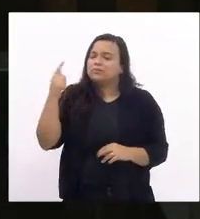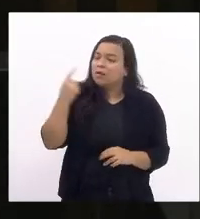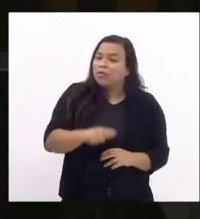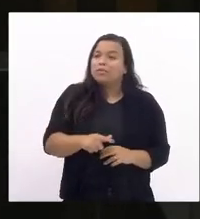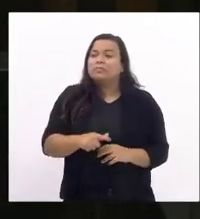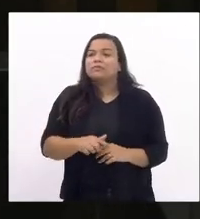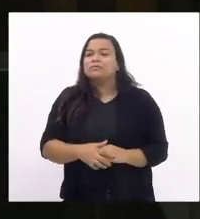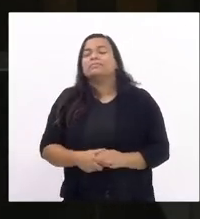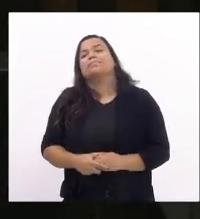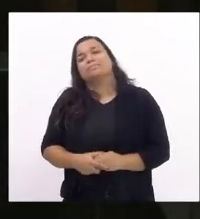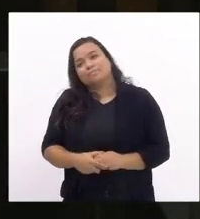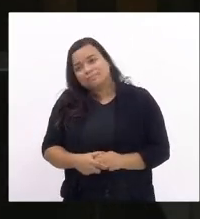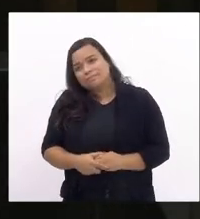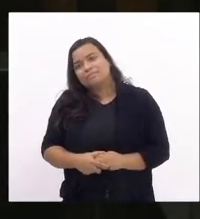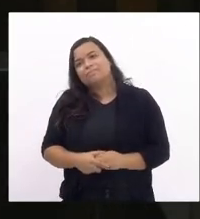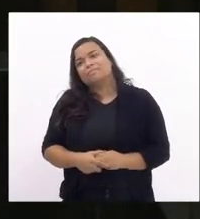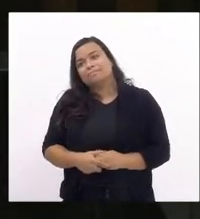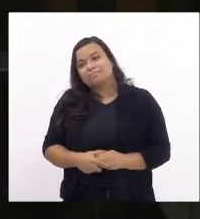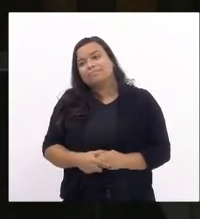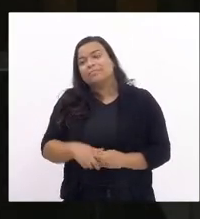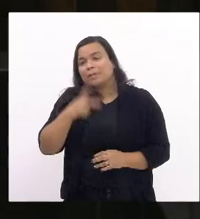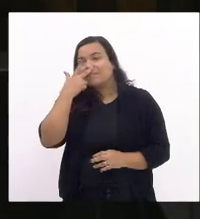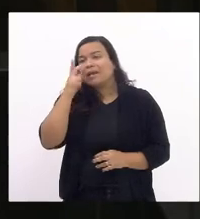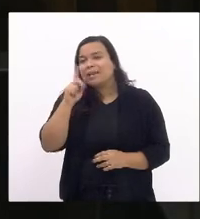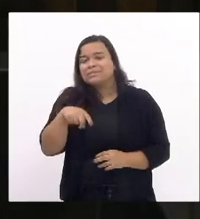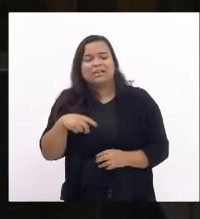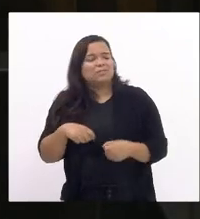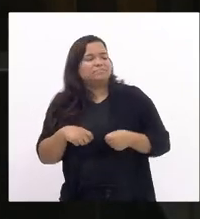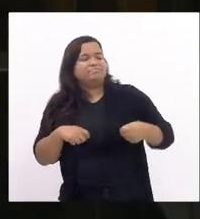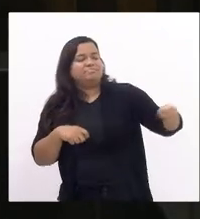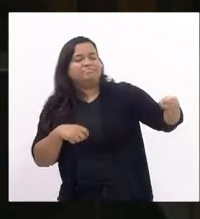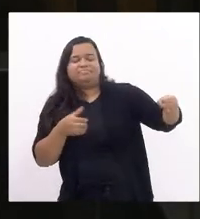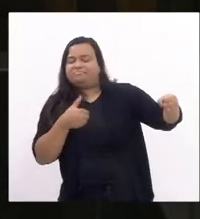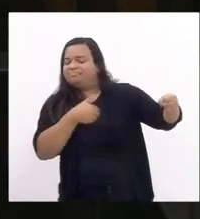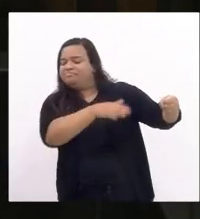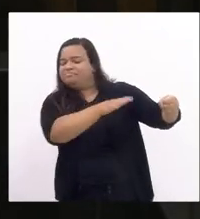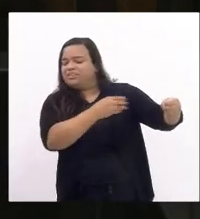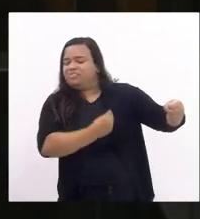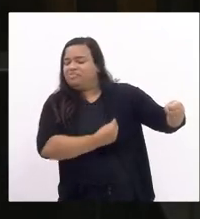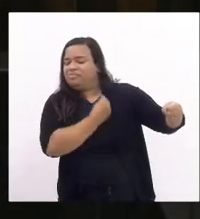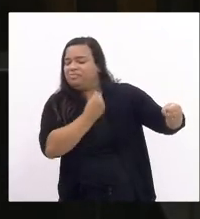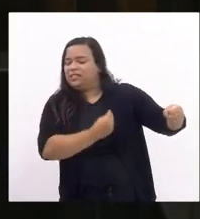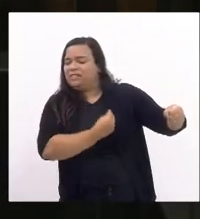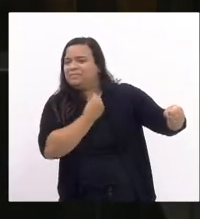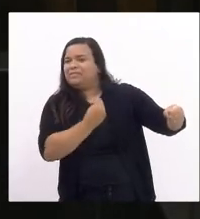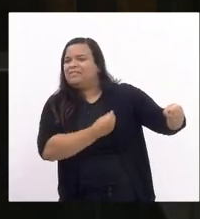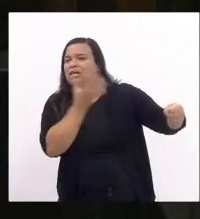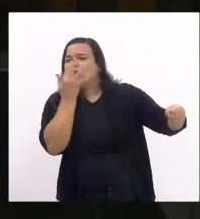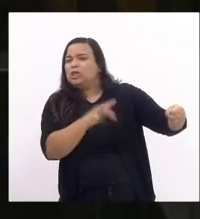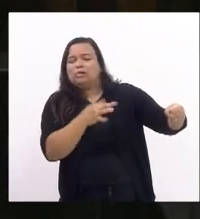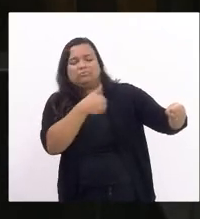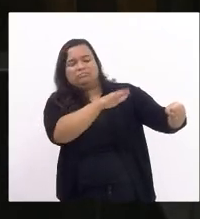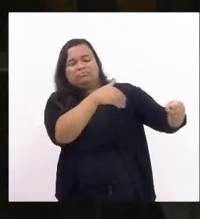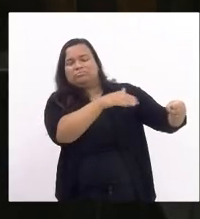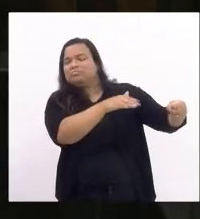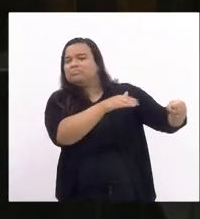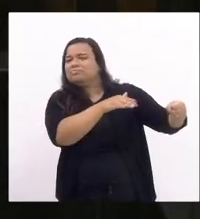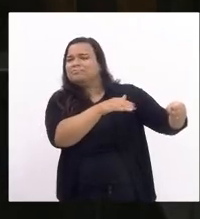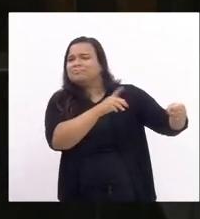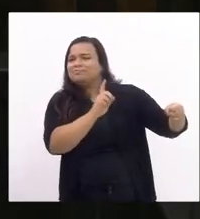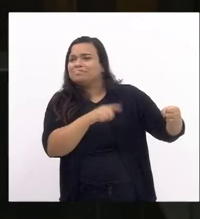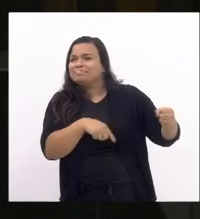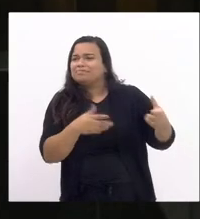É condenar uma parcela da nossa sociedade a viver com essa dor. Isso